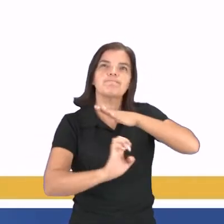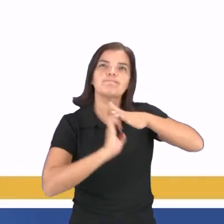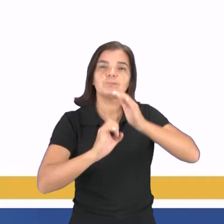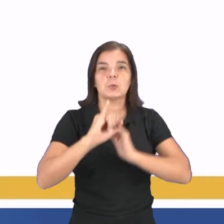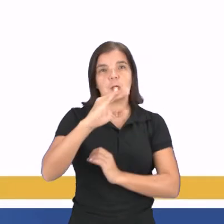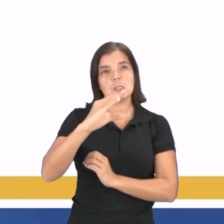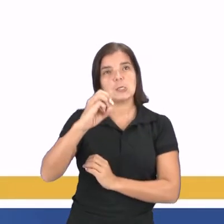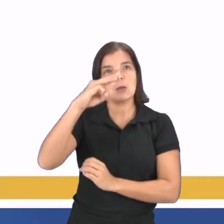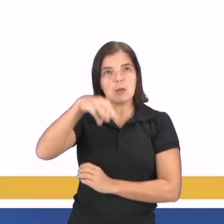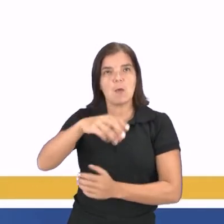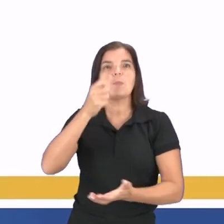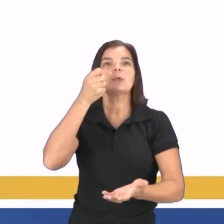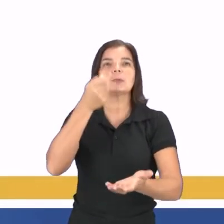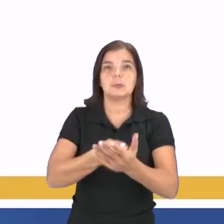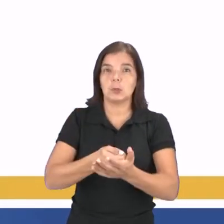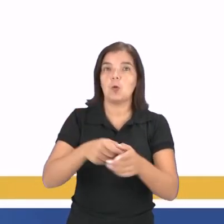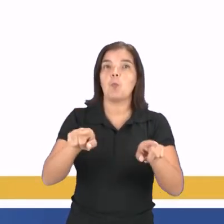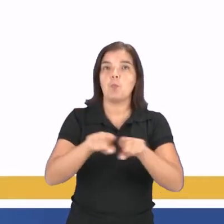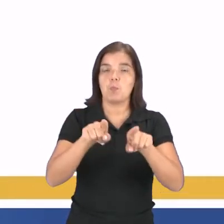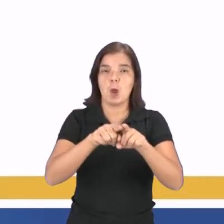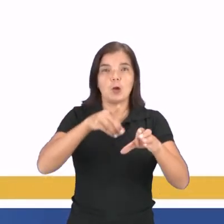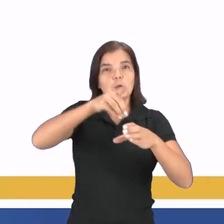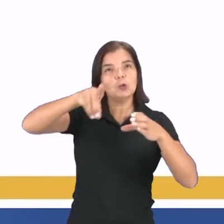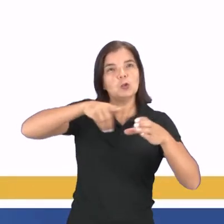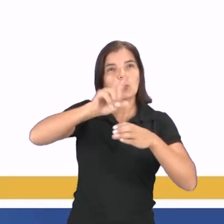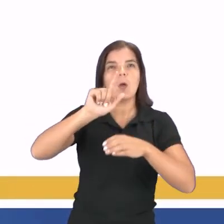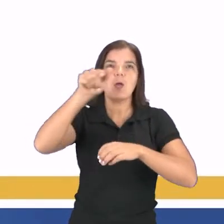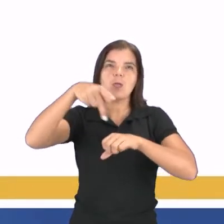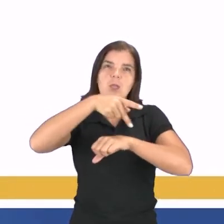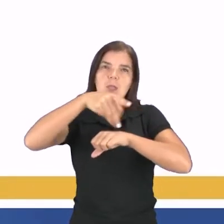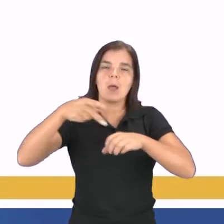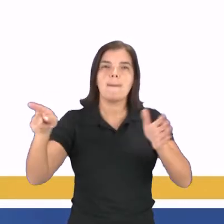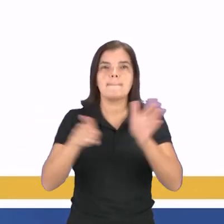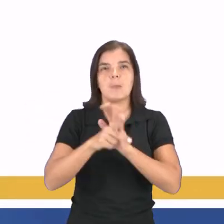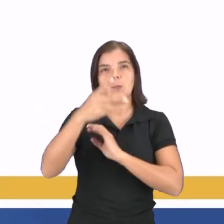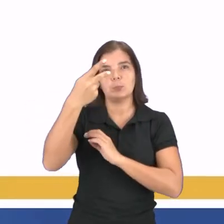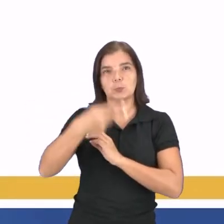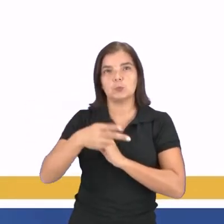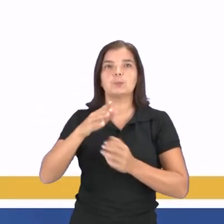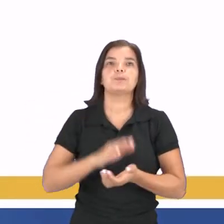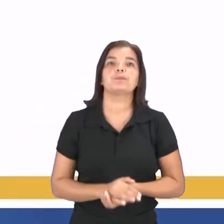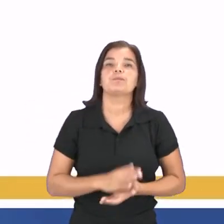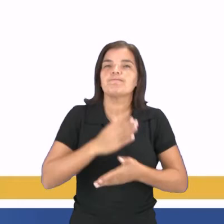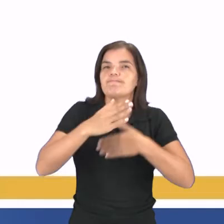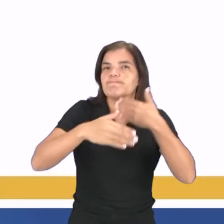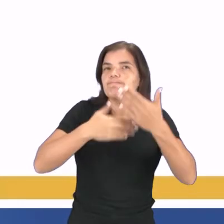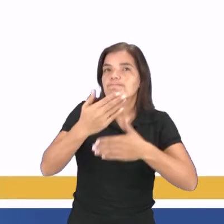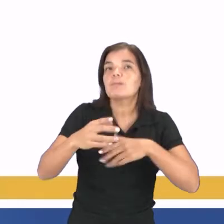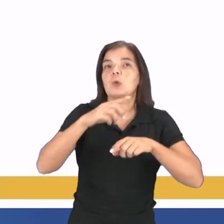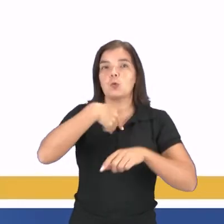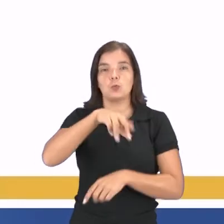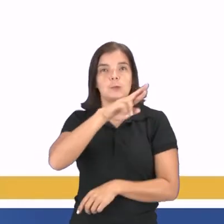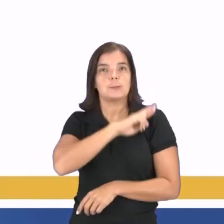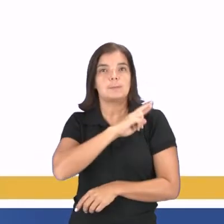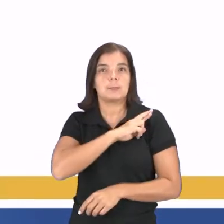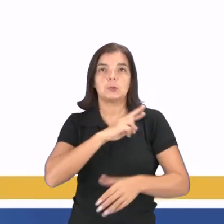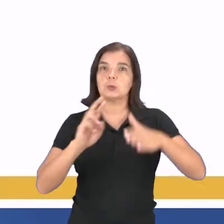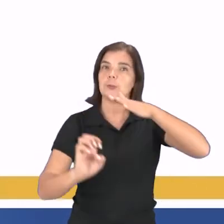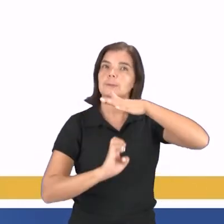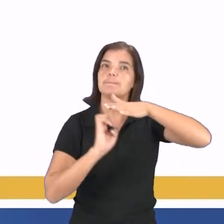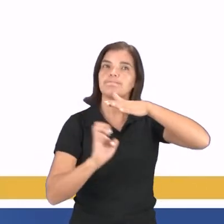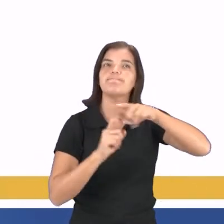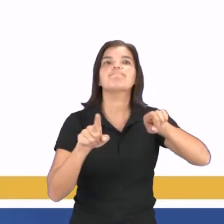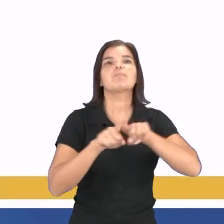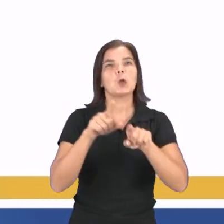aplicarem o ICMS devido pelos discos internacionais em gravações nacionais. A partir de então, os produtos